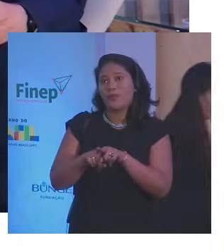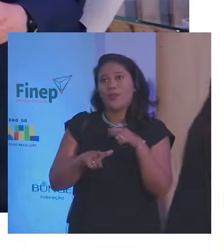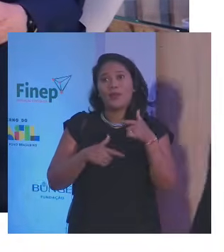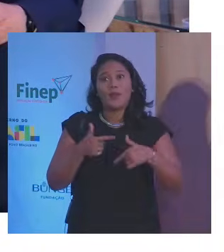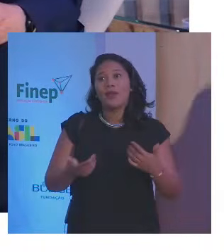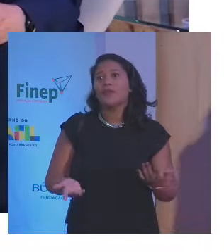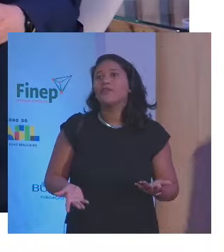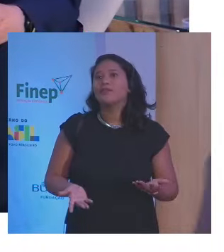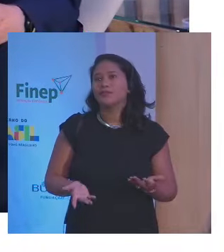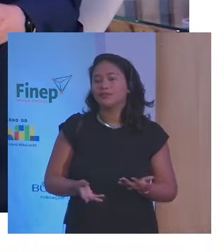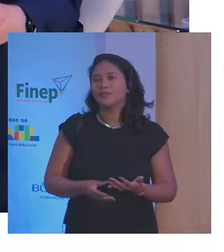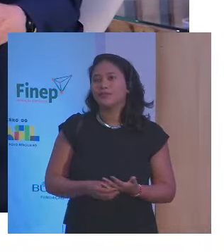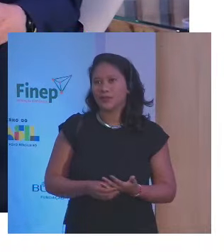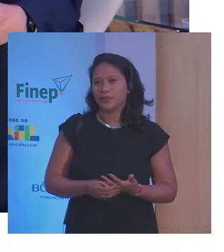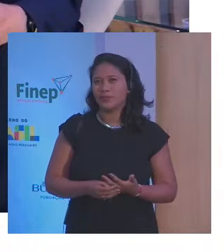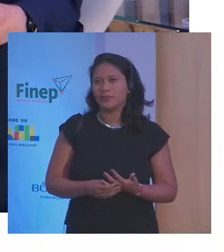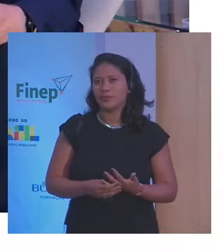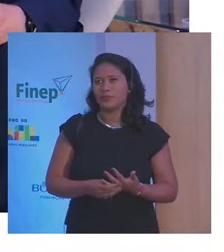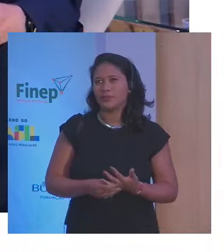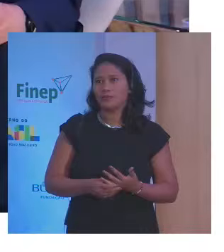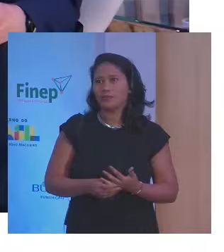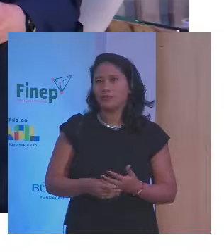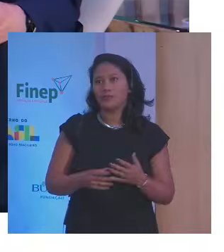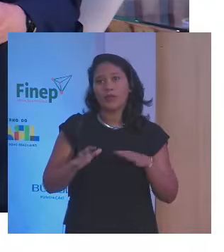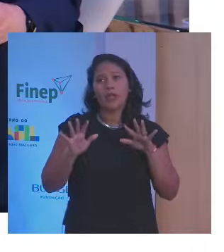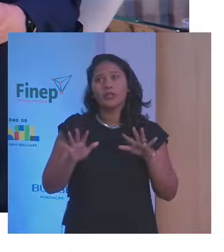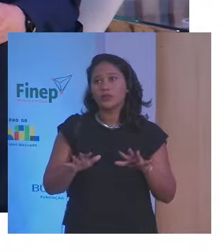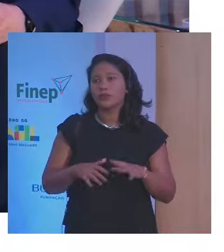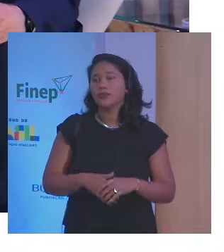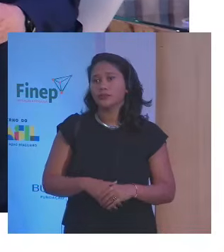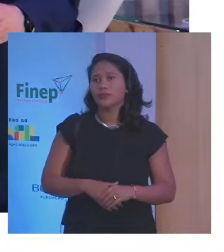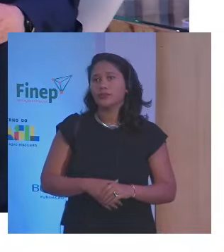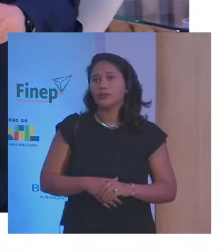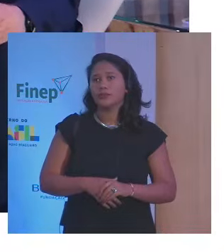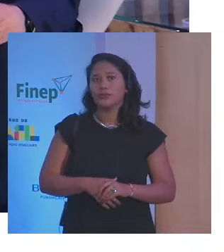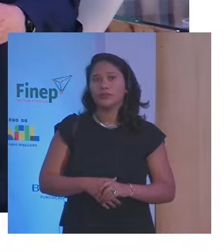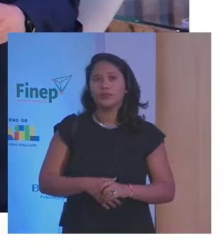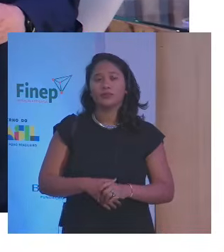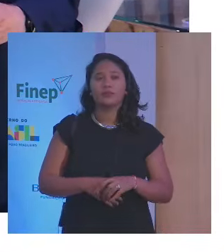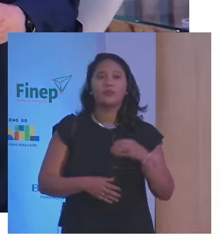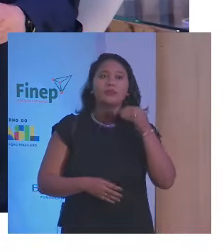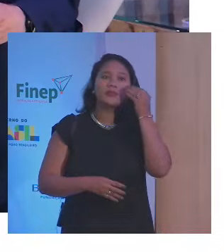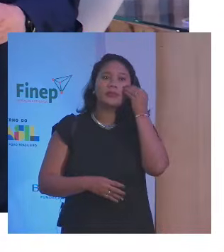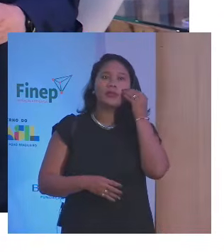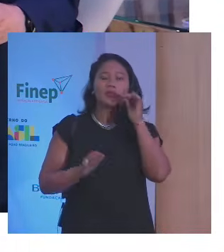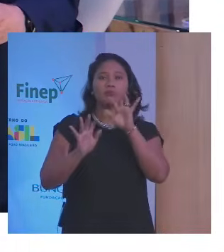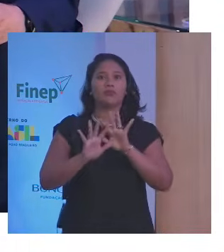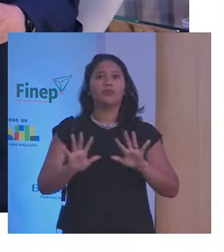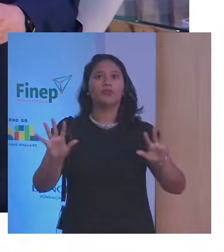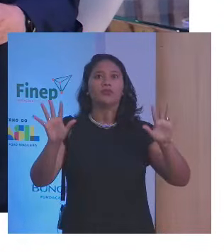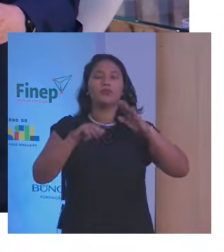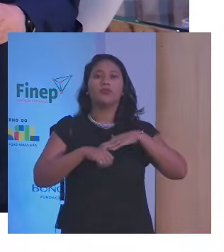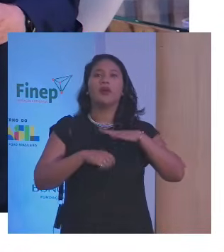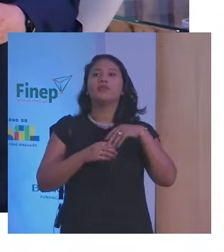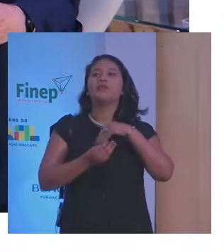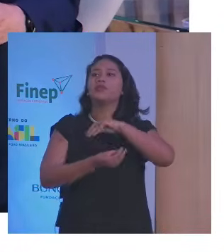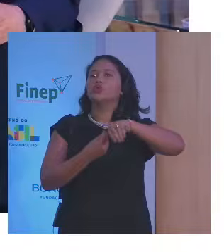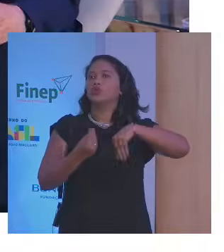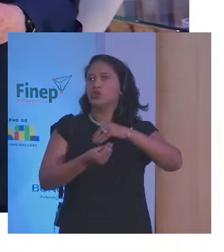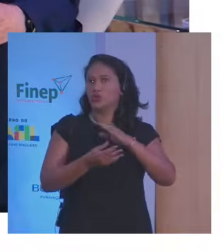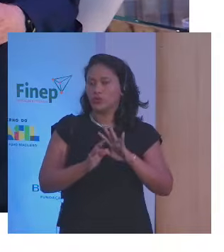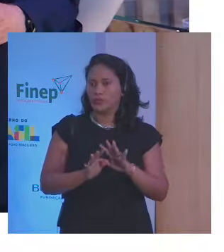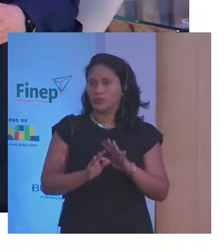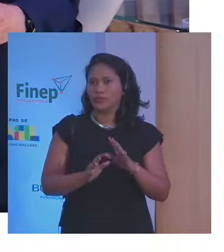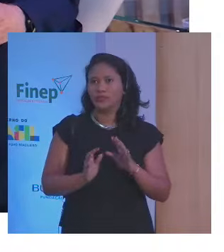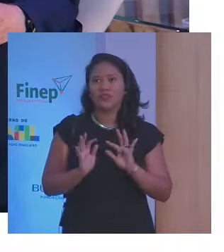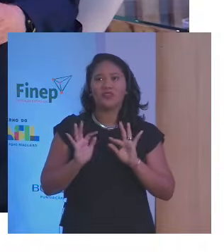trabalho. Entendeu? Eu acho que é isso. Então, assim, eu tendo a ver as coisas um pouco mais misturadas. Eu acho que,